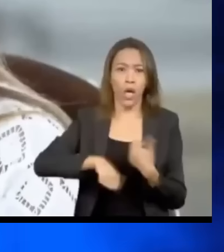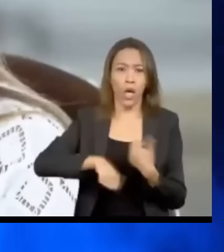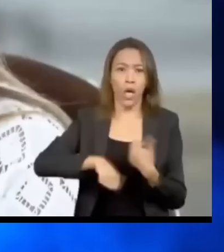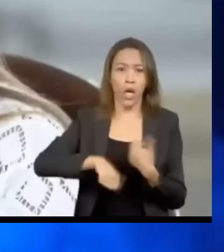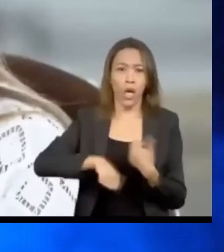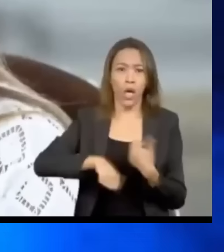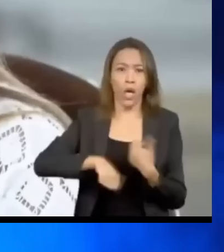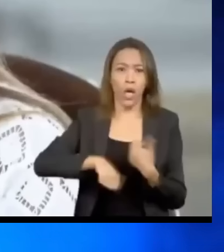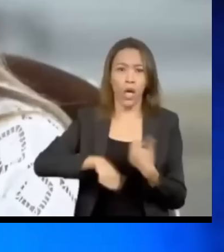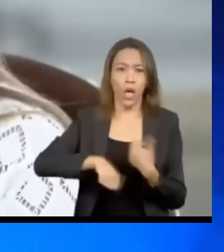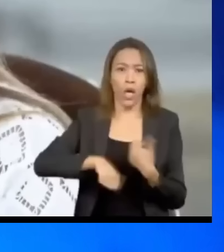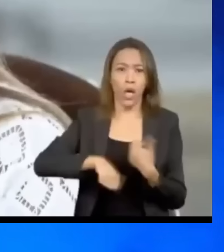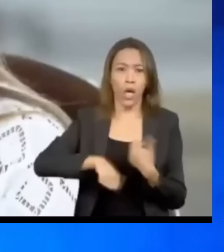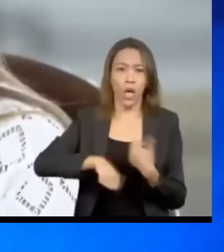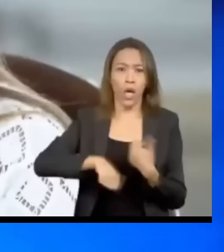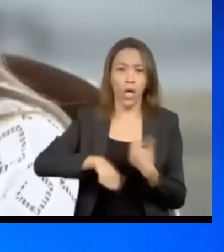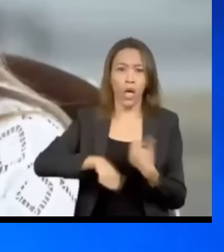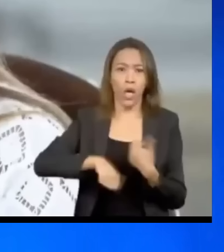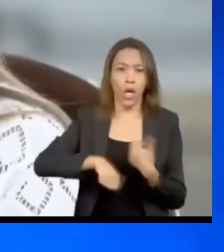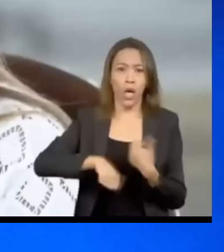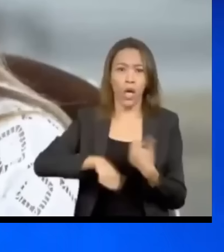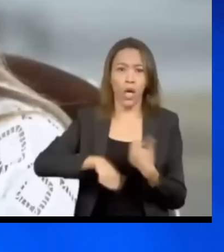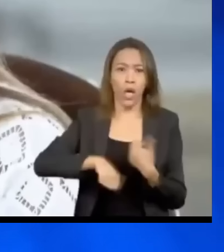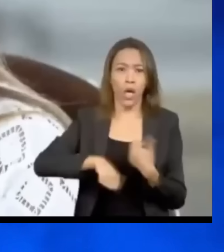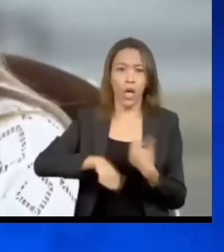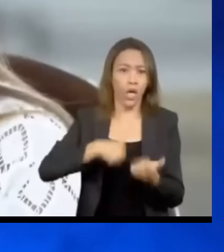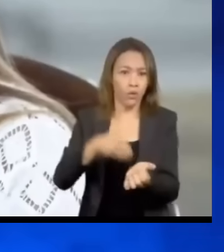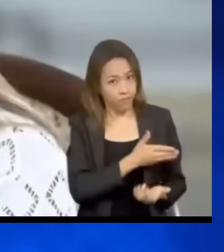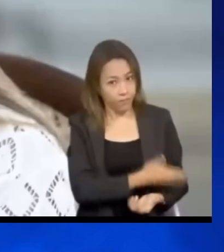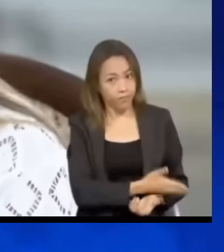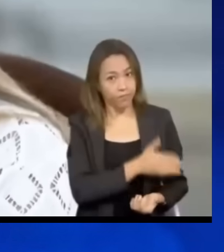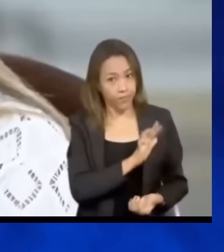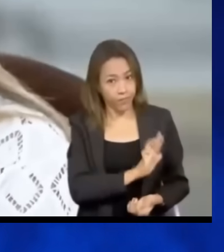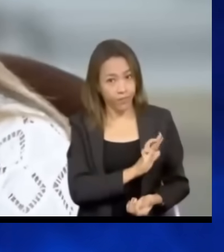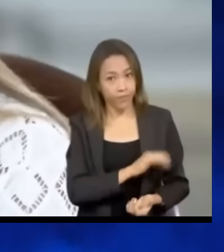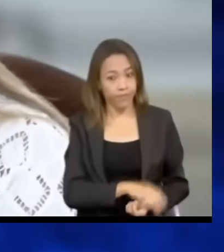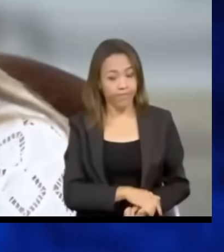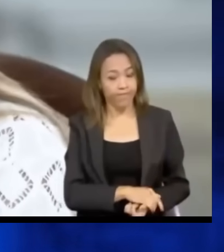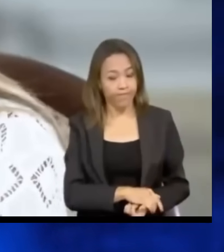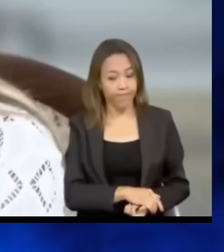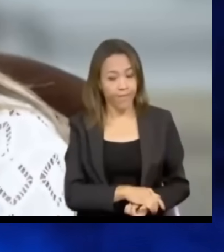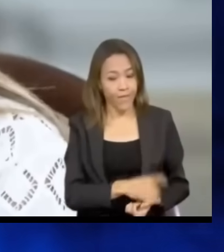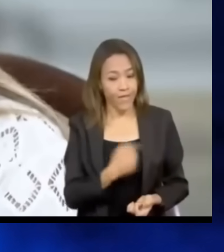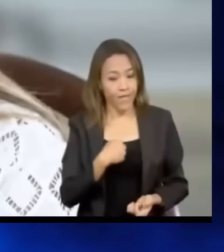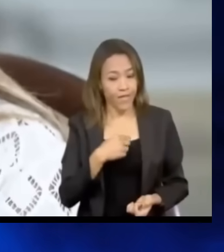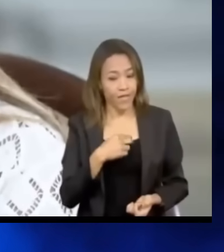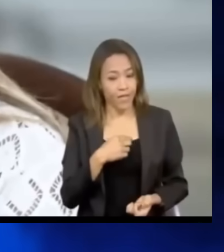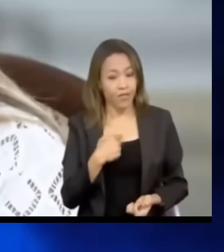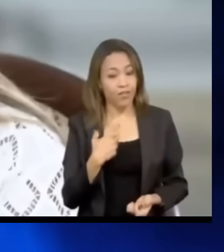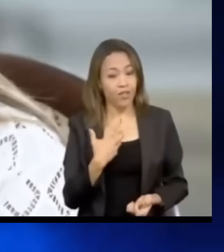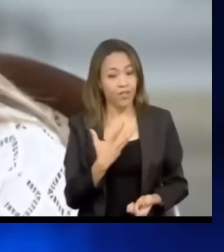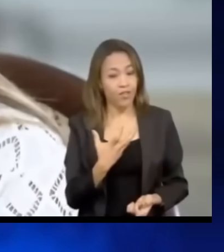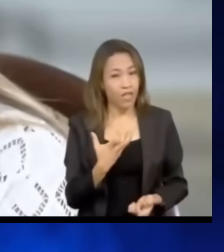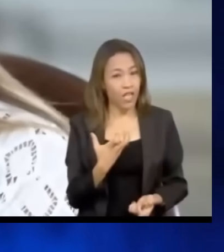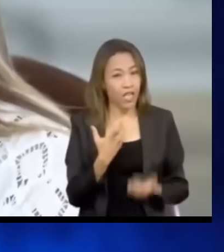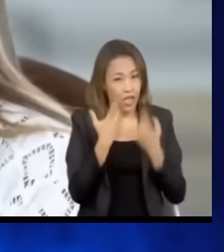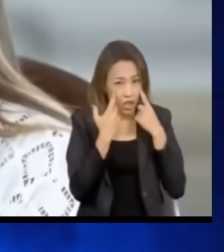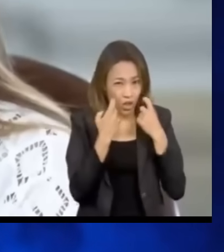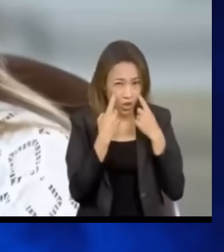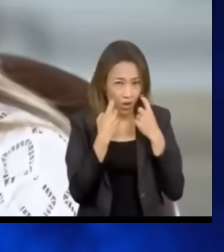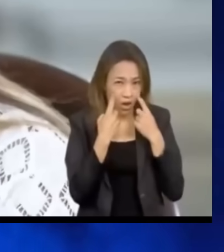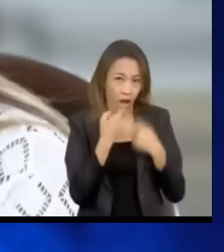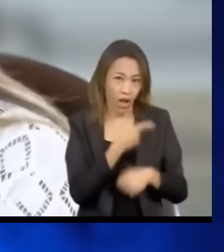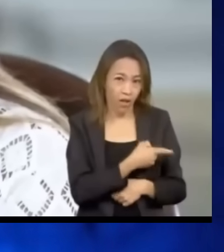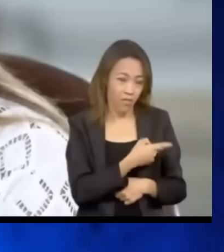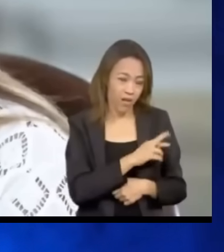levanta muito suspeita, né? O cara não expor as conversas privadas que ela teve e lá. E eu tava com vontade de chorar, eu falei, não é no ombro dele que eu tenho que chorar. Aí eu só